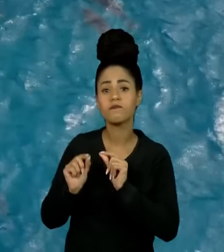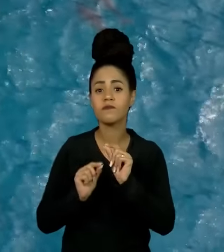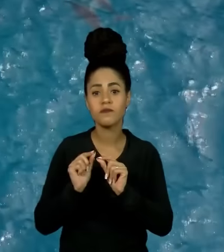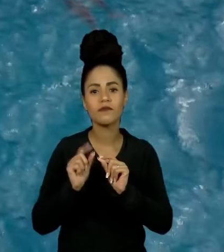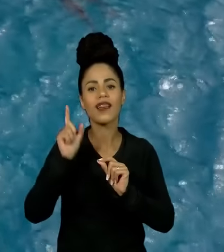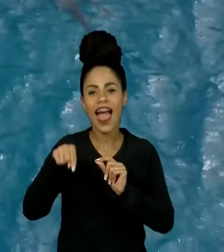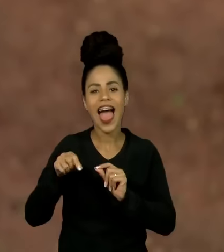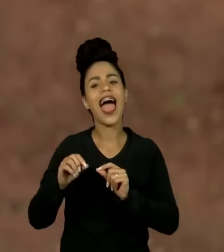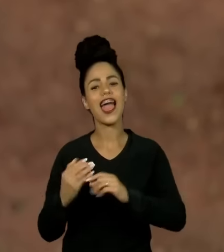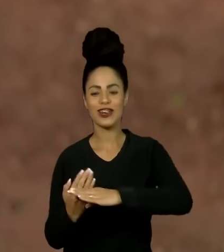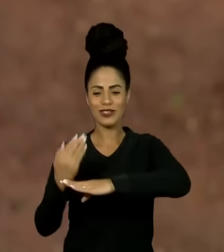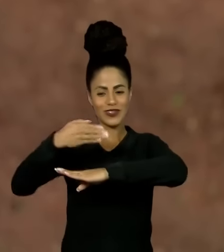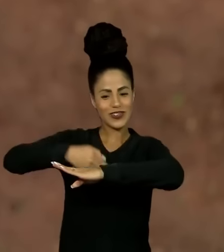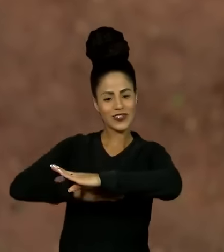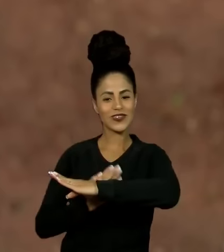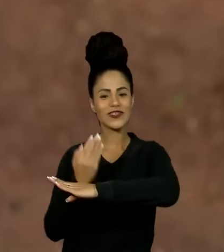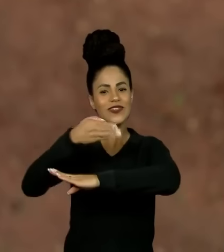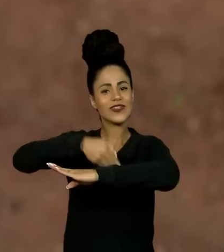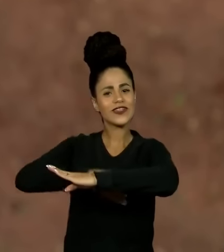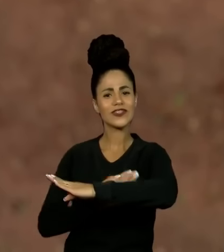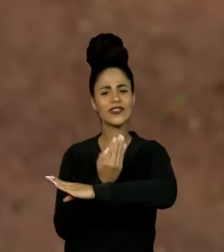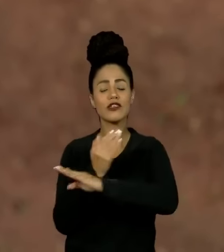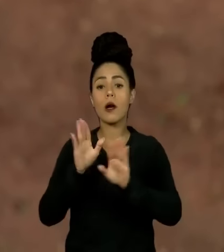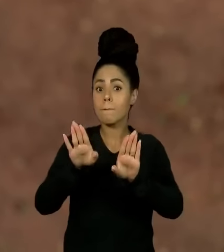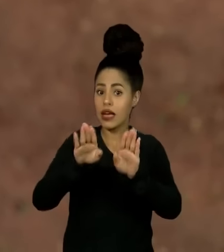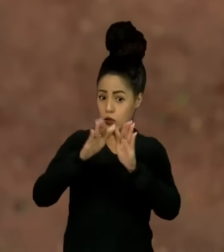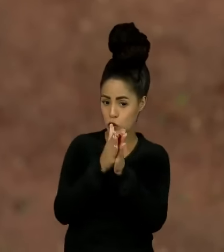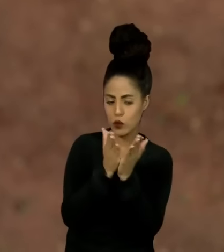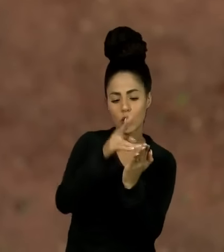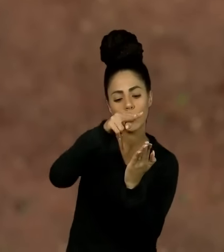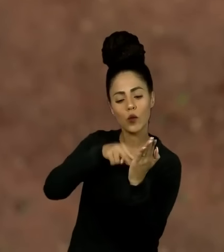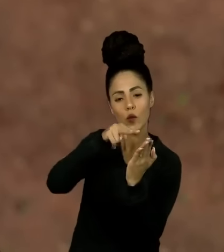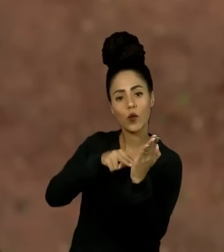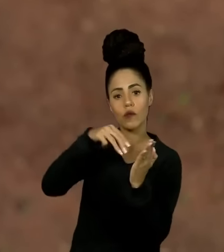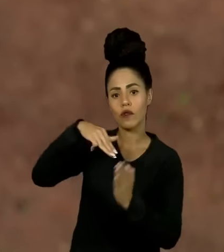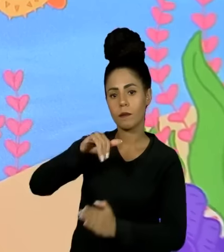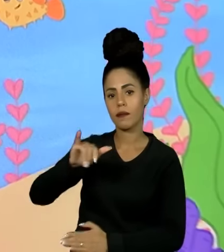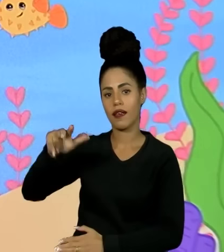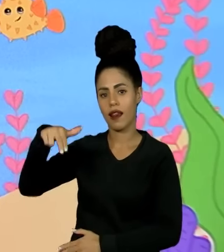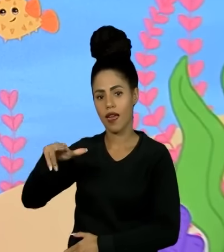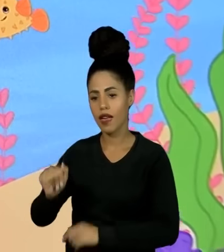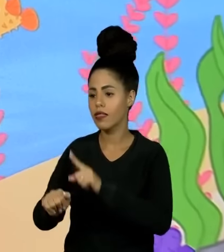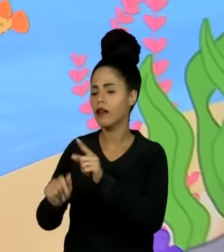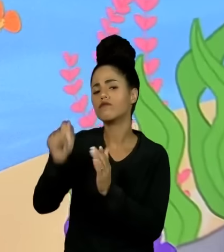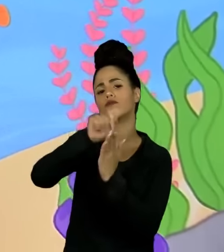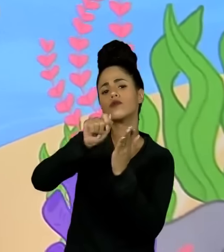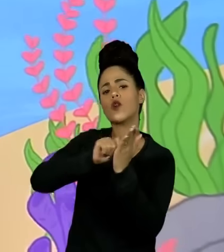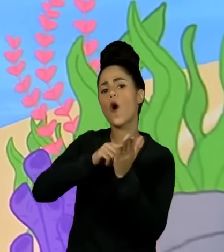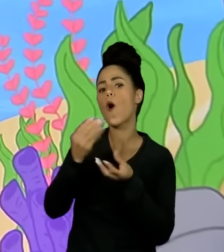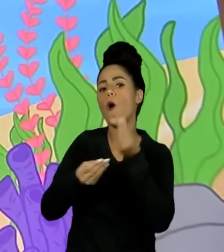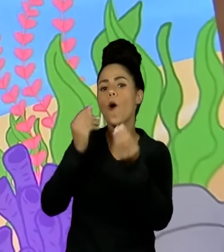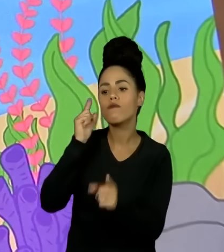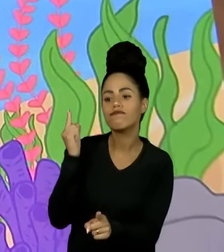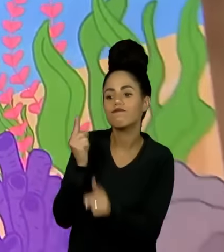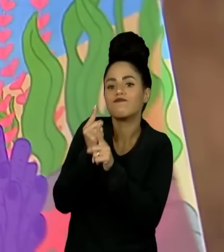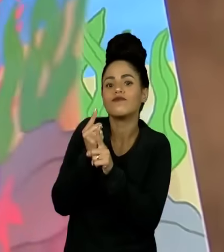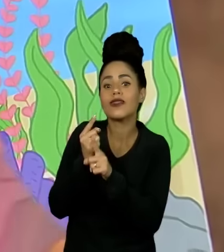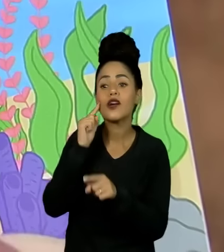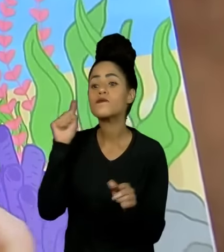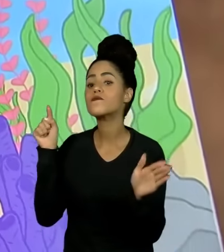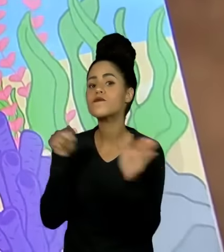É um golfinho, mas no livro Entre Baleias e Golfinhos, de Milena Lara, o melhor jeito de descobrir é